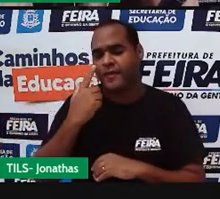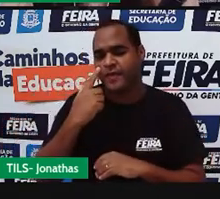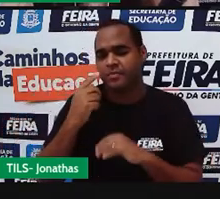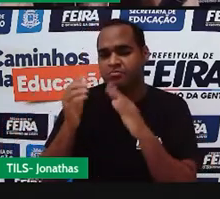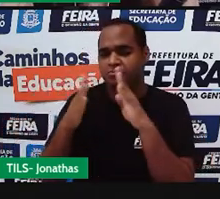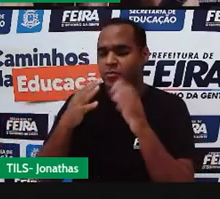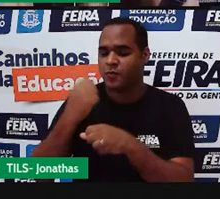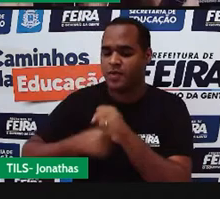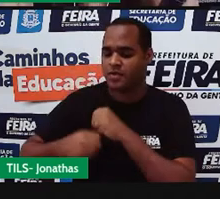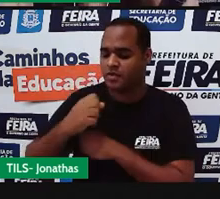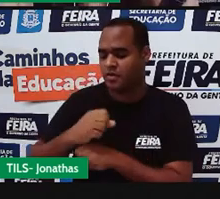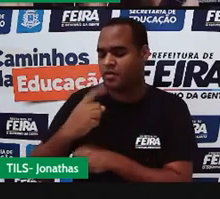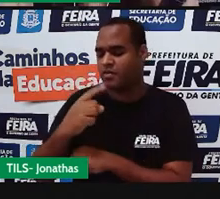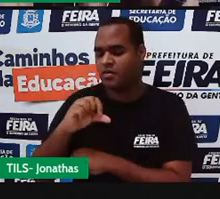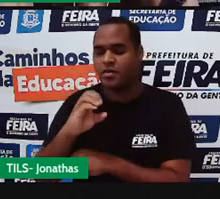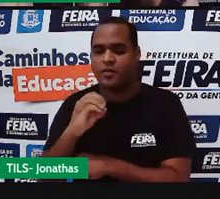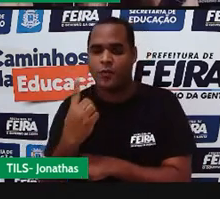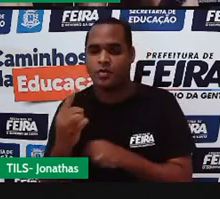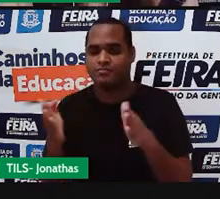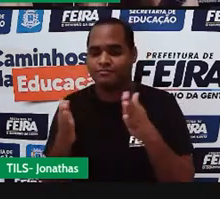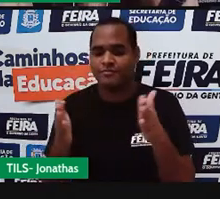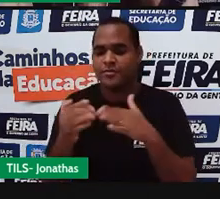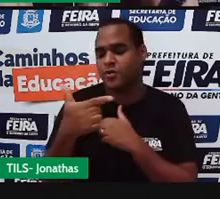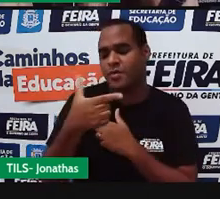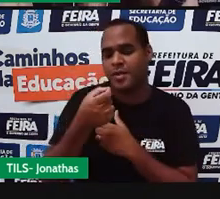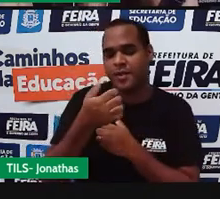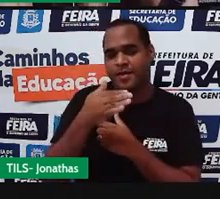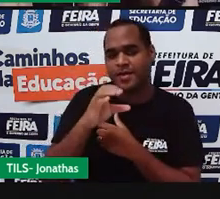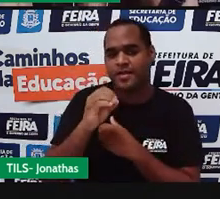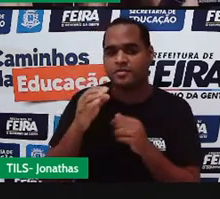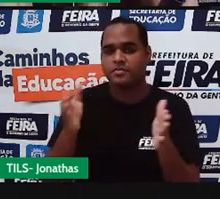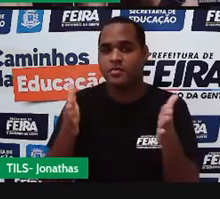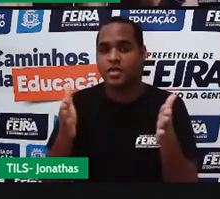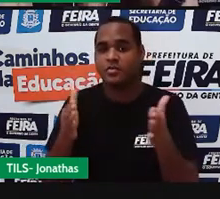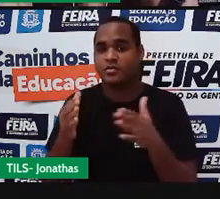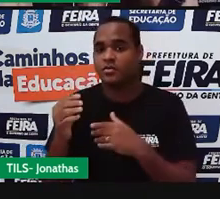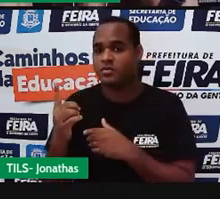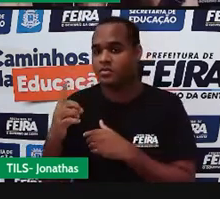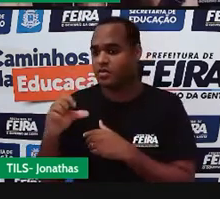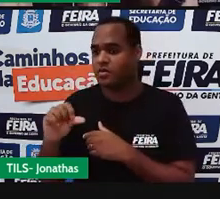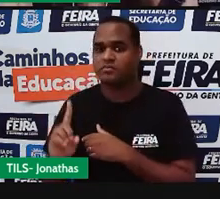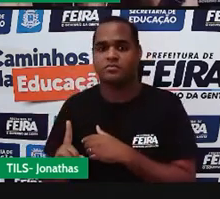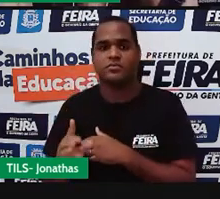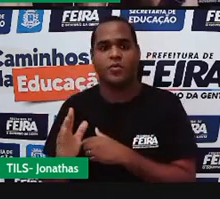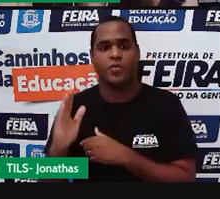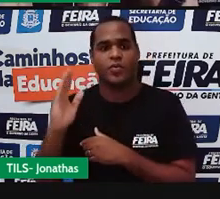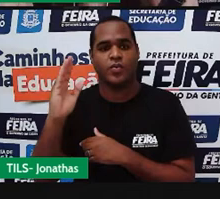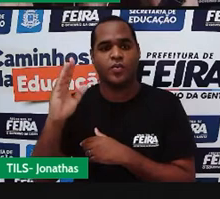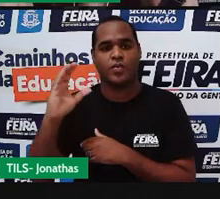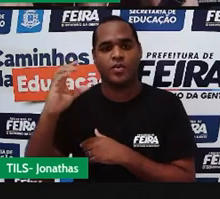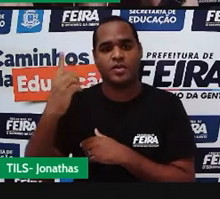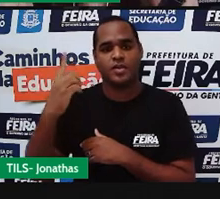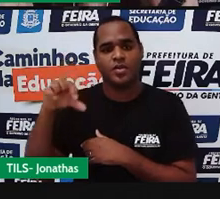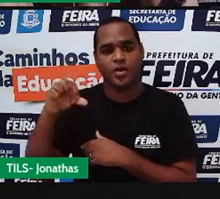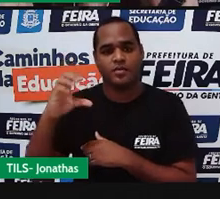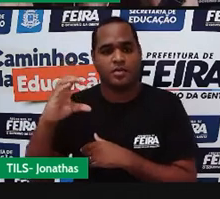sabia que entre 1901t 2010 o nível médio do mar aumentou 19 cm